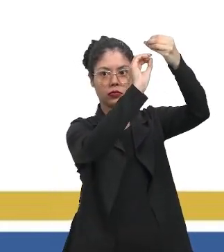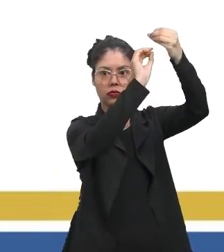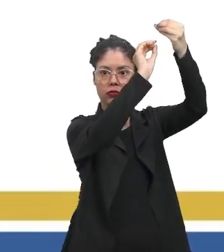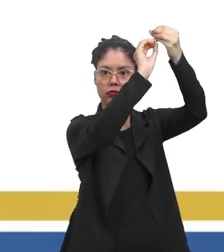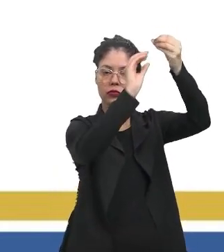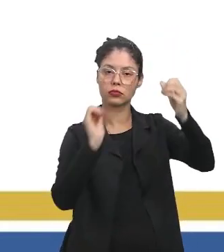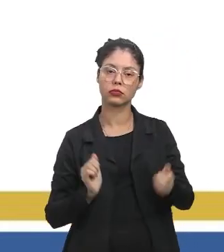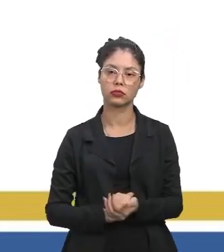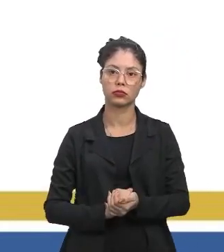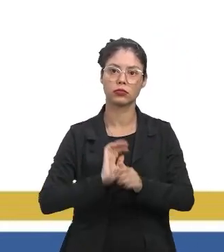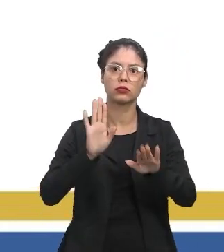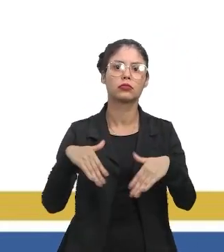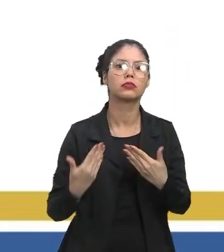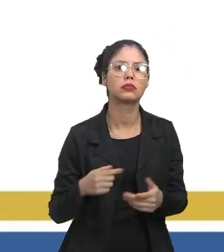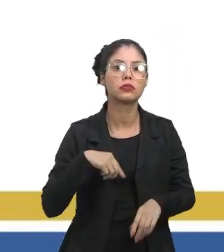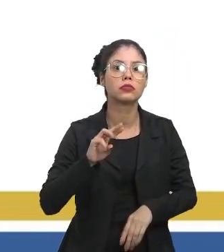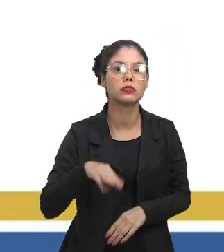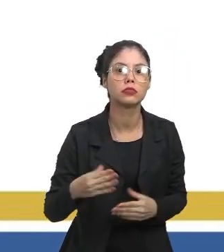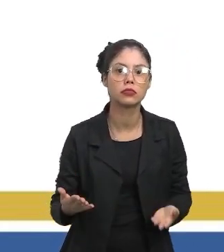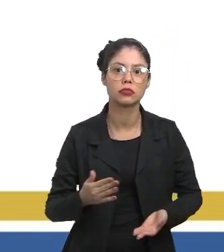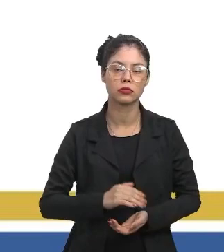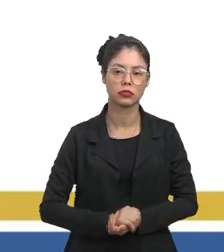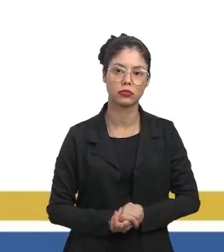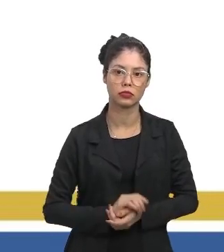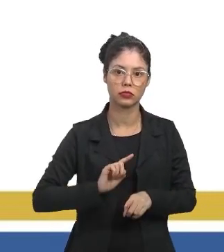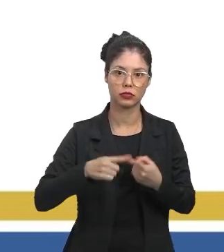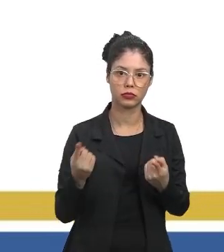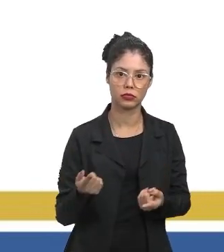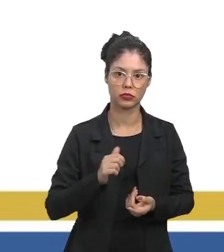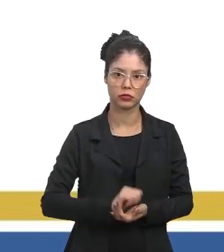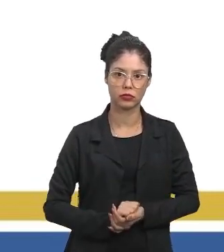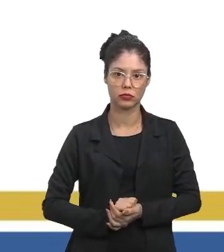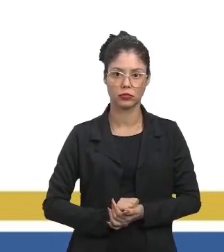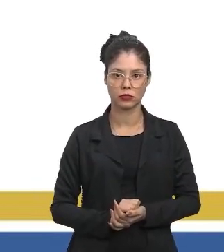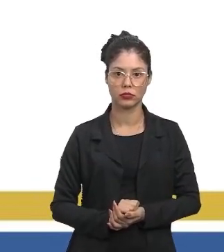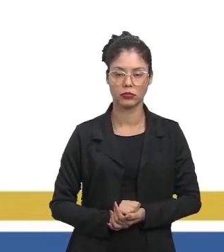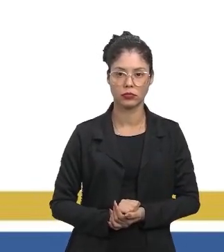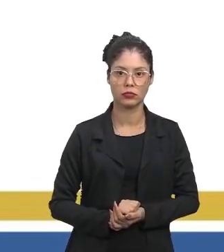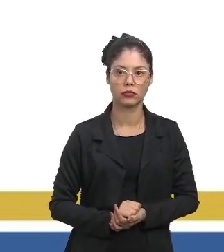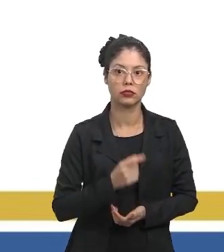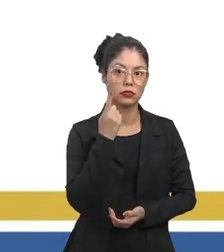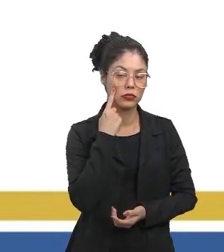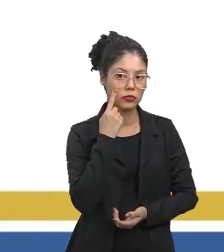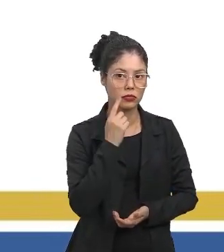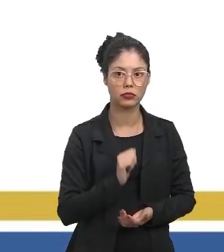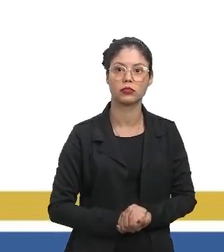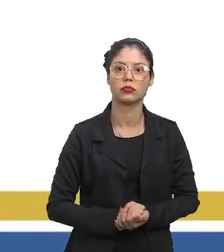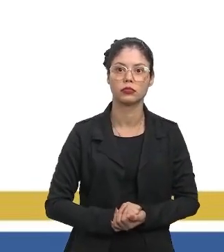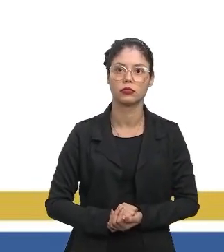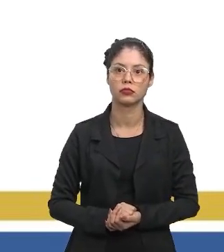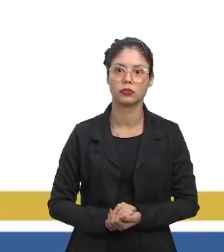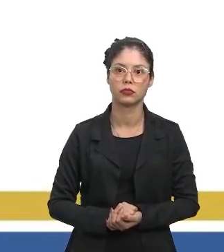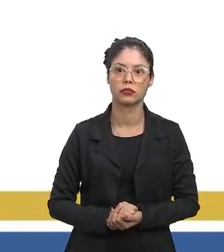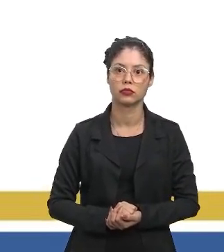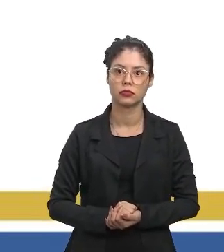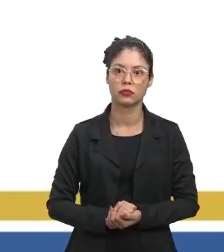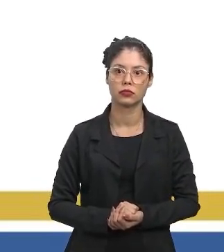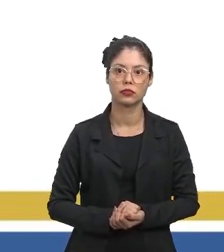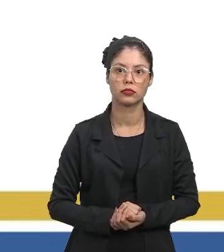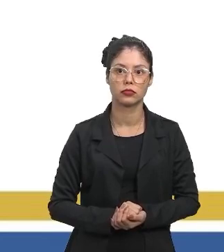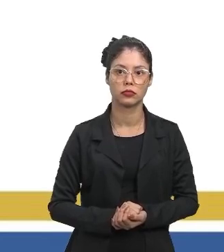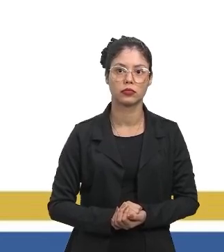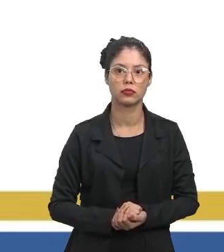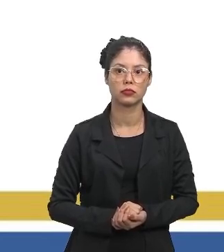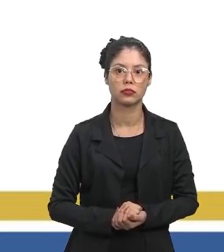aminoácidos. Cadê os aminoácidos? Deixa eu colocar aqui mais uma cor aqui para nós. Os aminoácidos estão aqui, ó. 1,